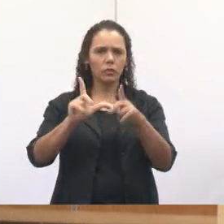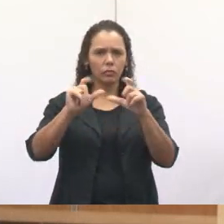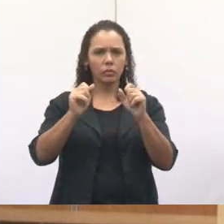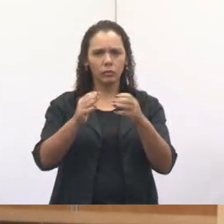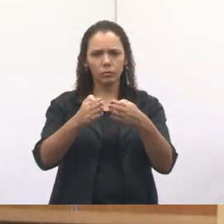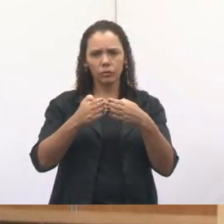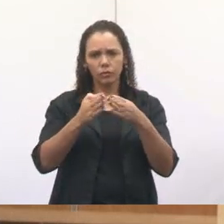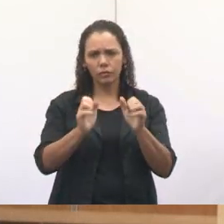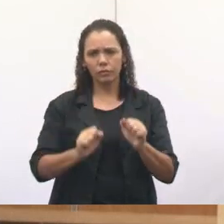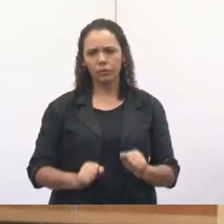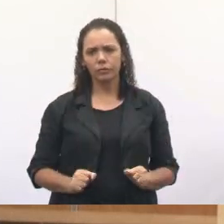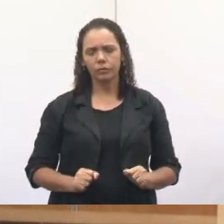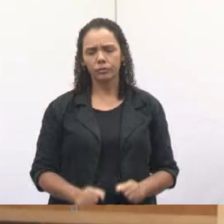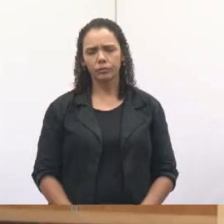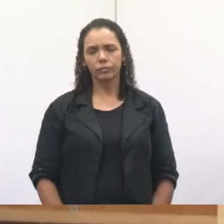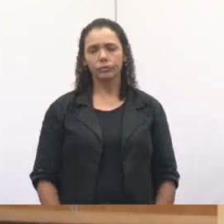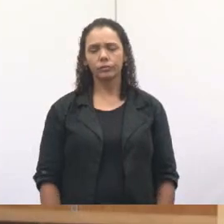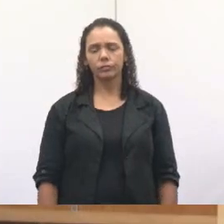foto.